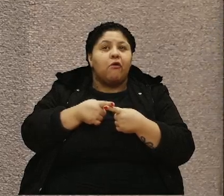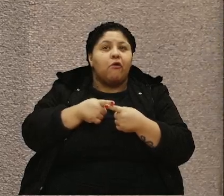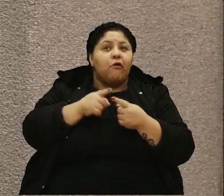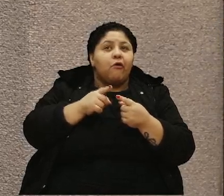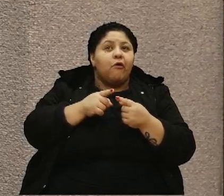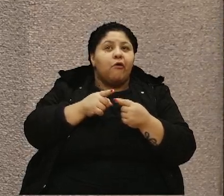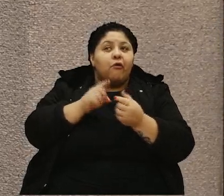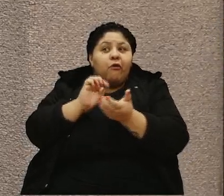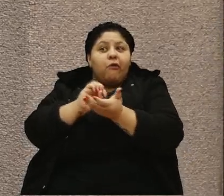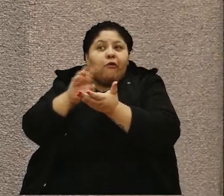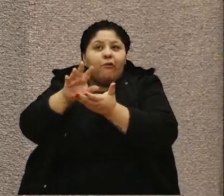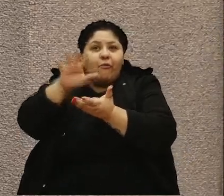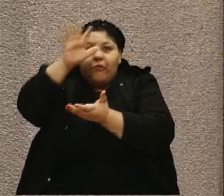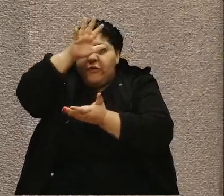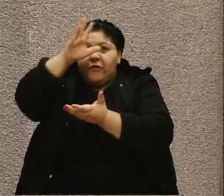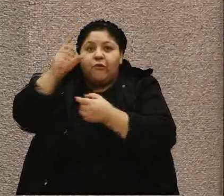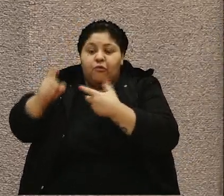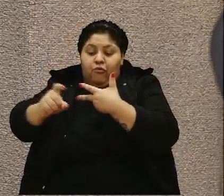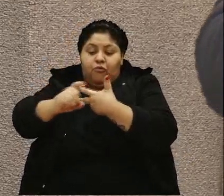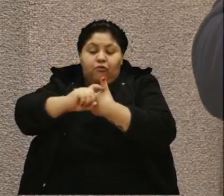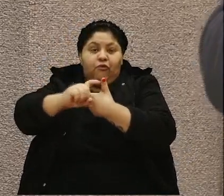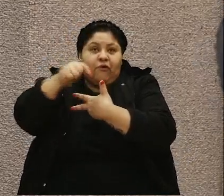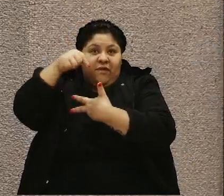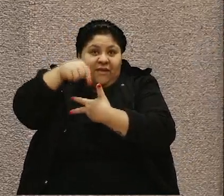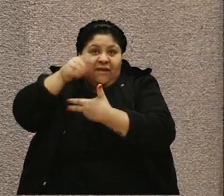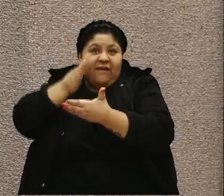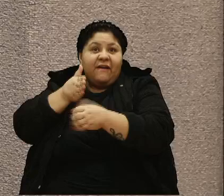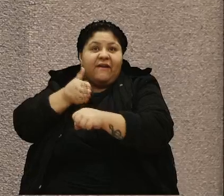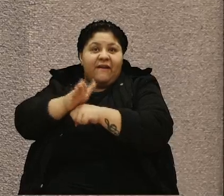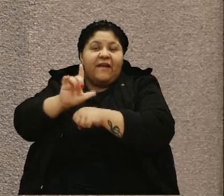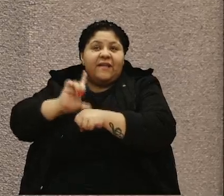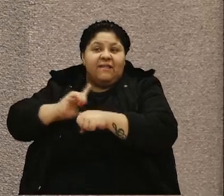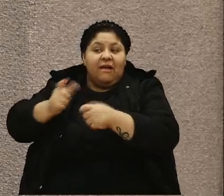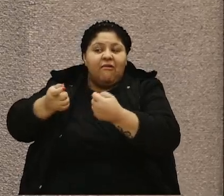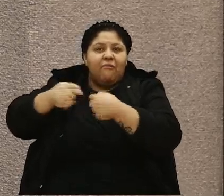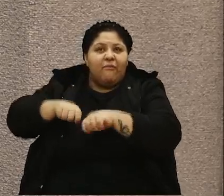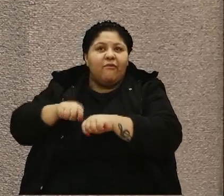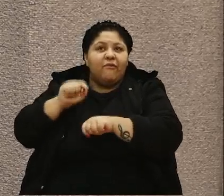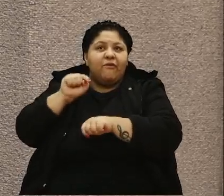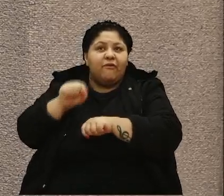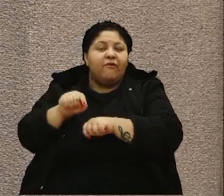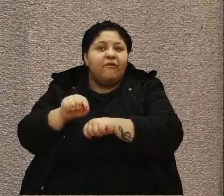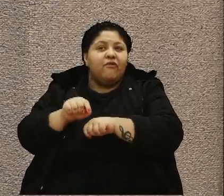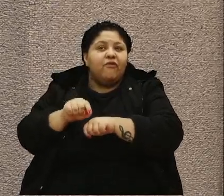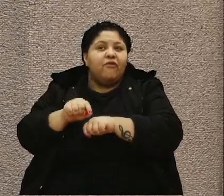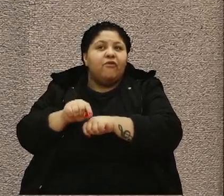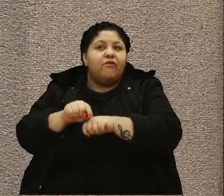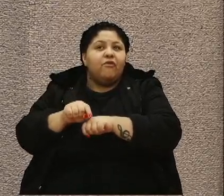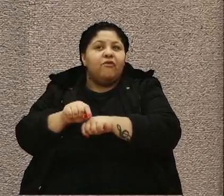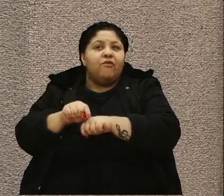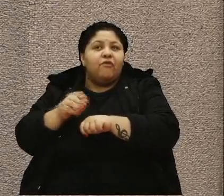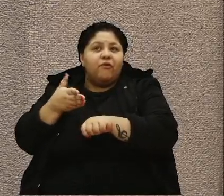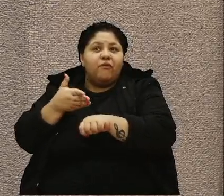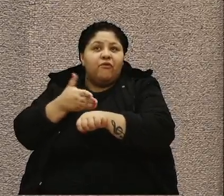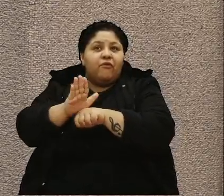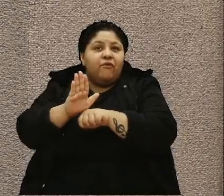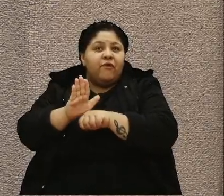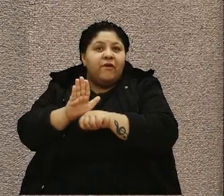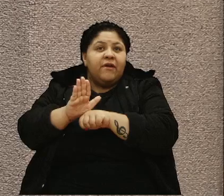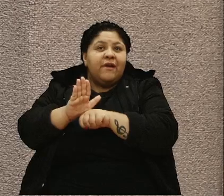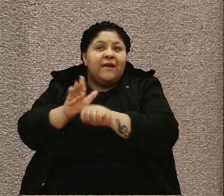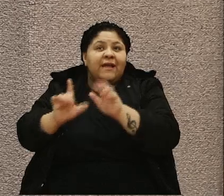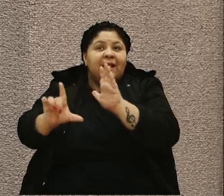e o projeto for aprovado, o Executivo tem a competência de sancionar e dar legalidade ao